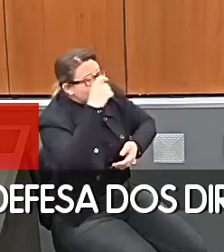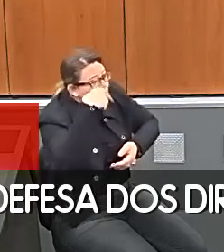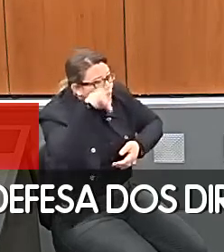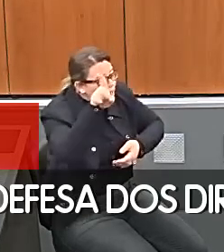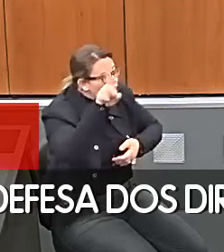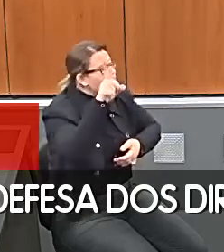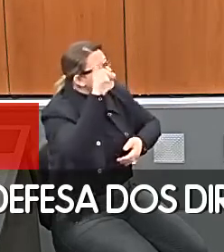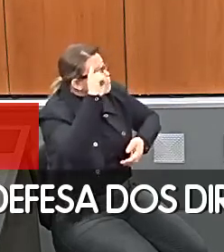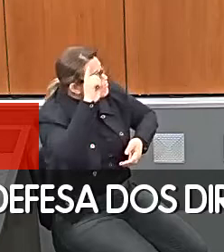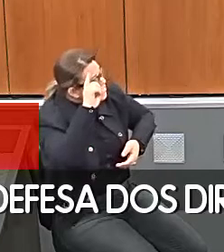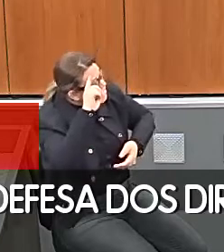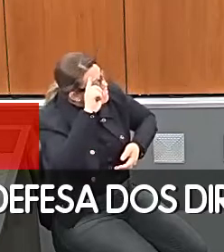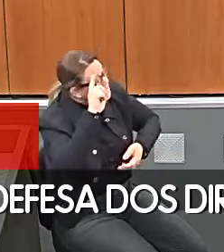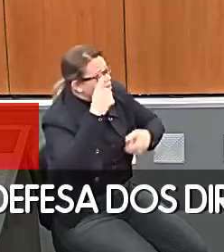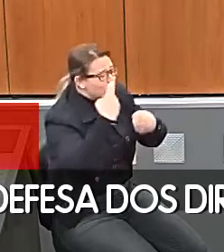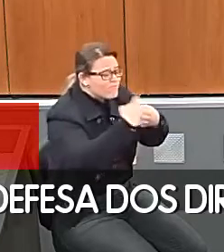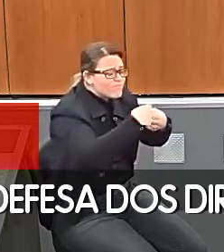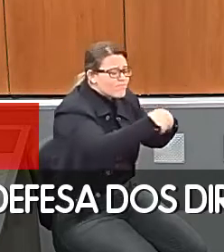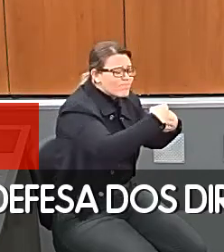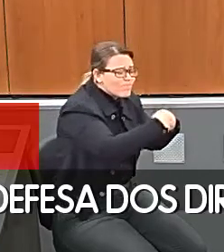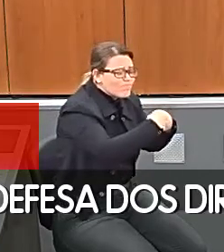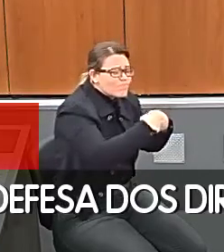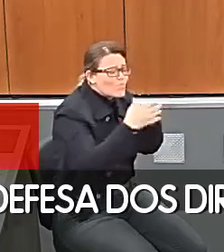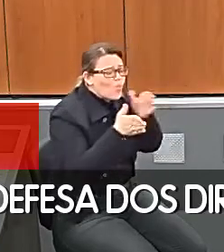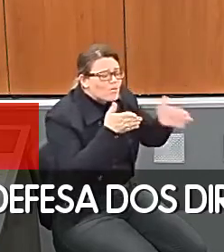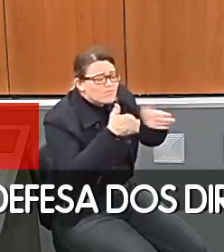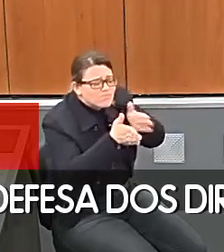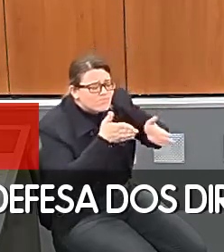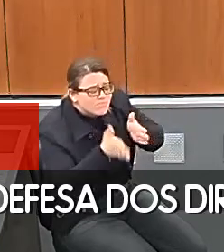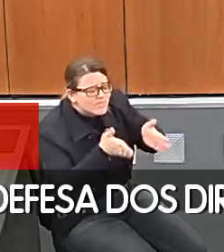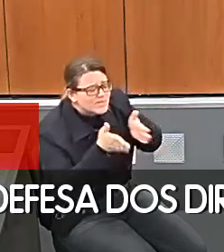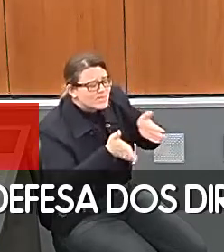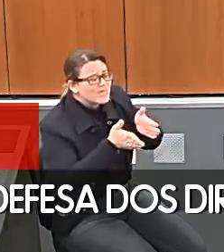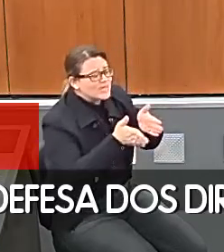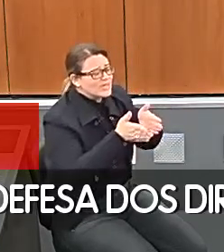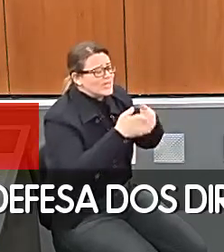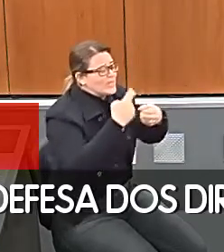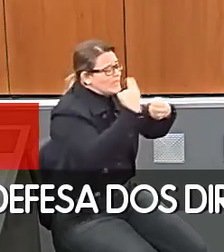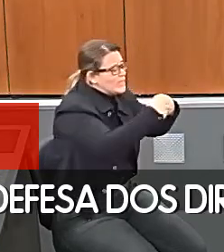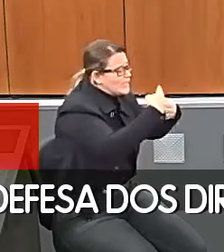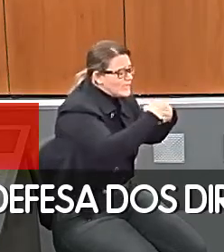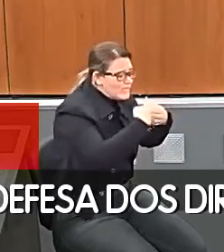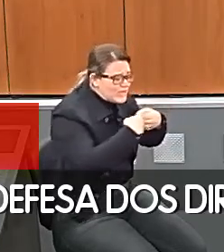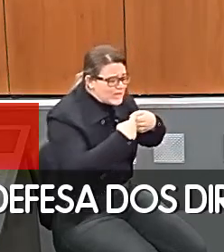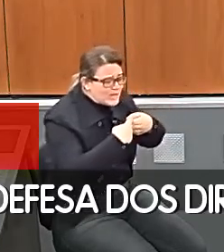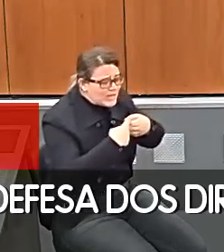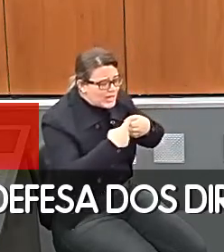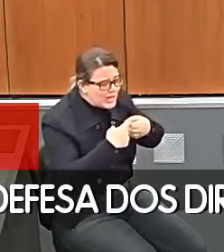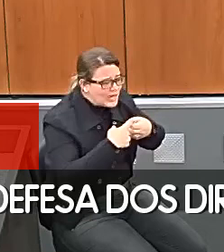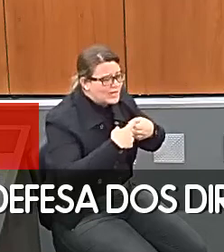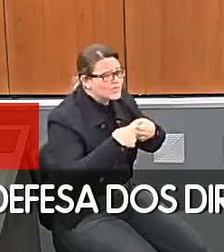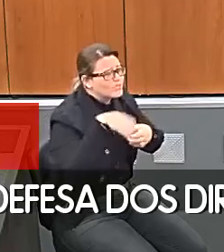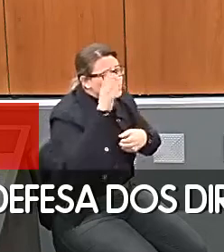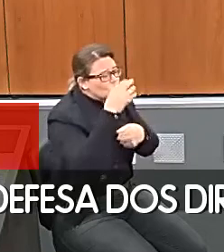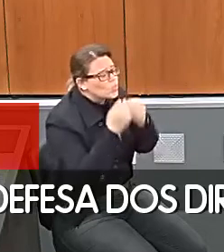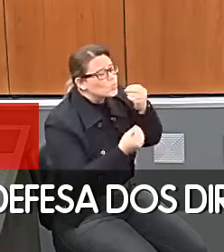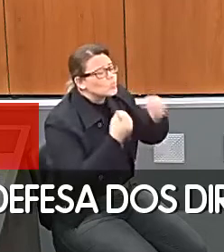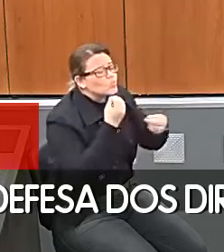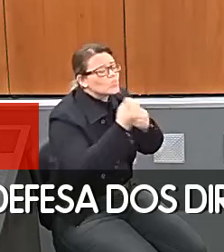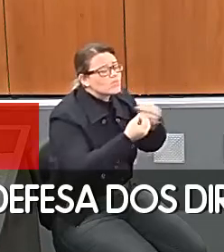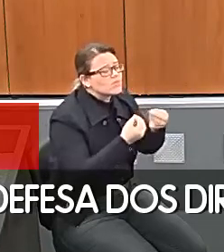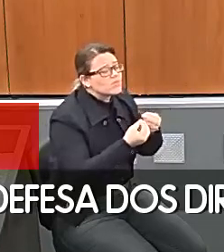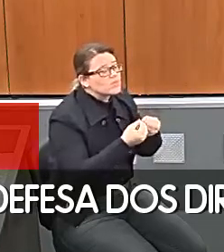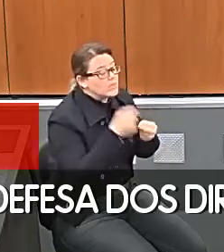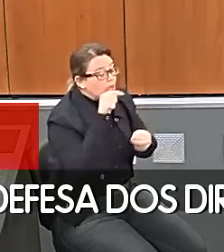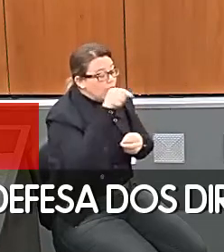ouvidos no dia a dia, a falta de condição que os municípios e o Estado, hoje vocês estão tendo voz